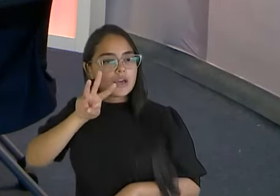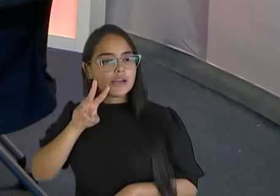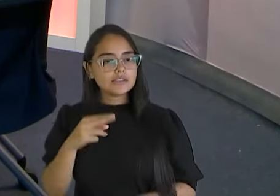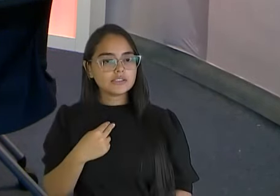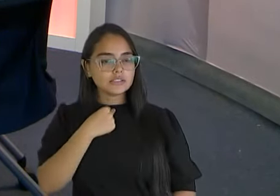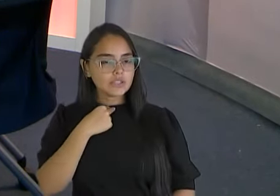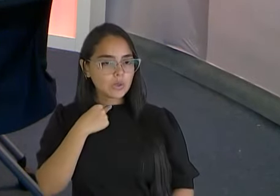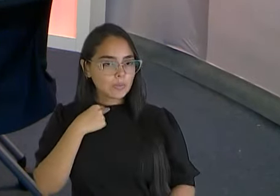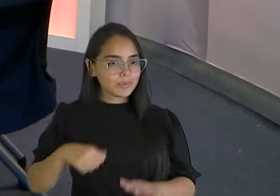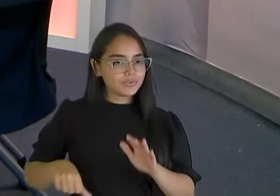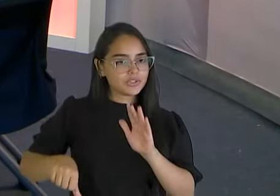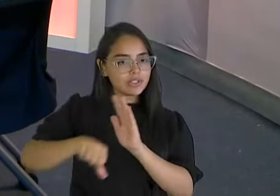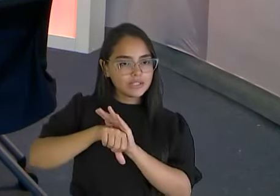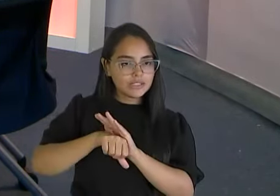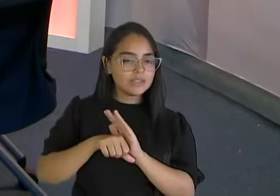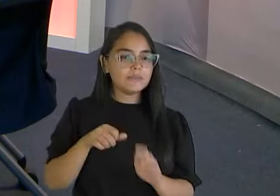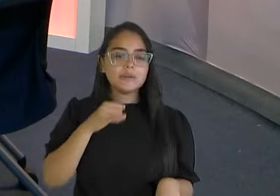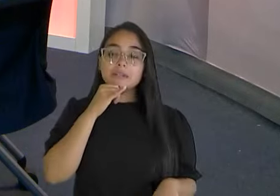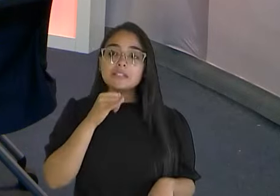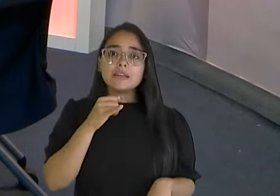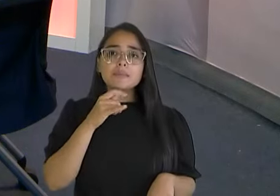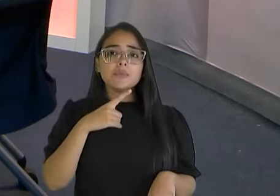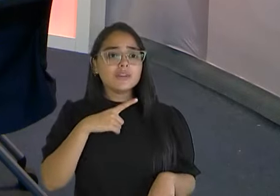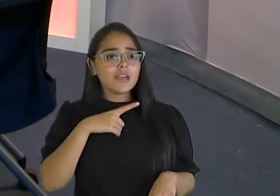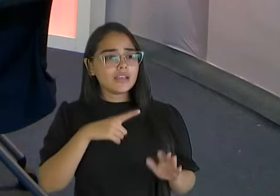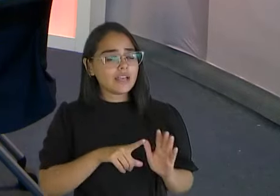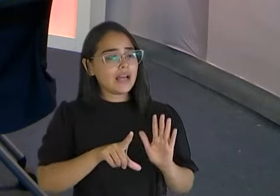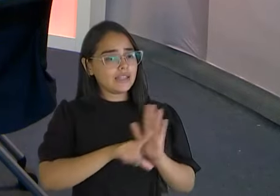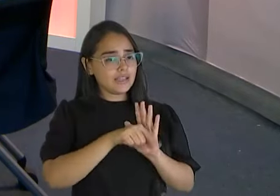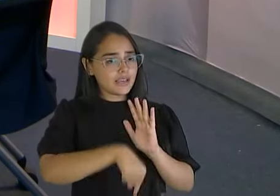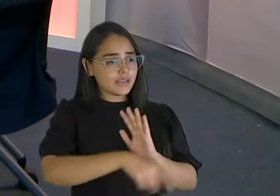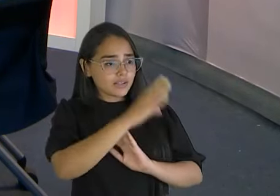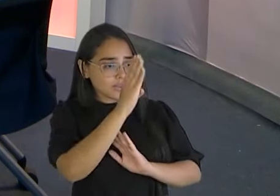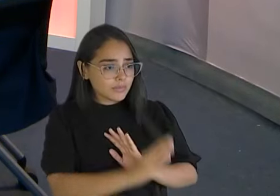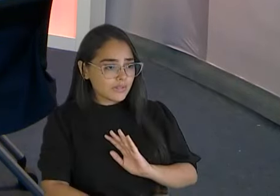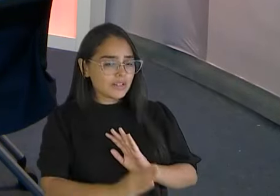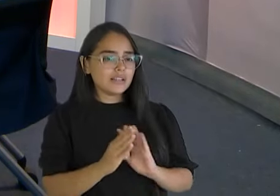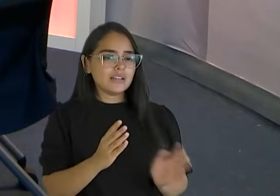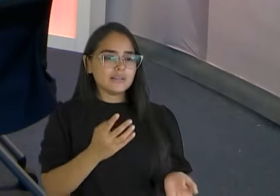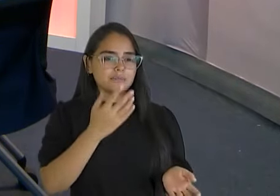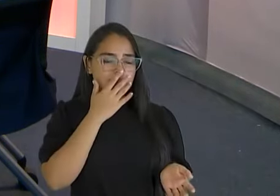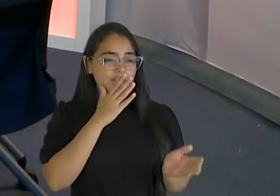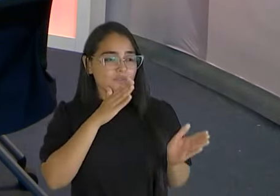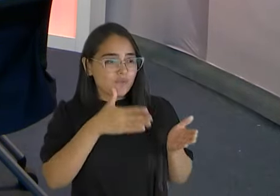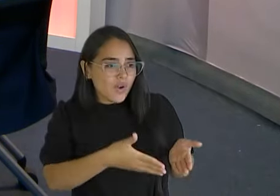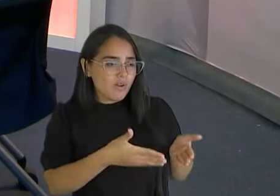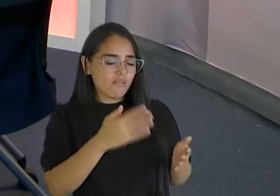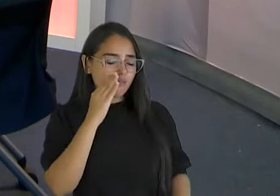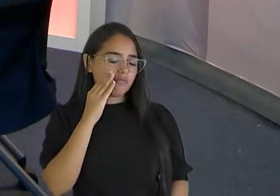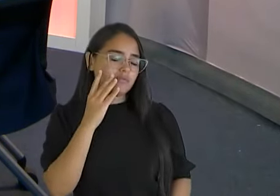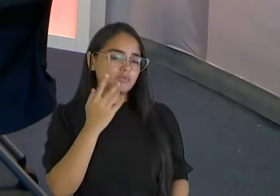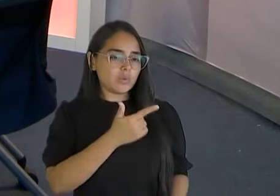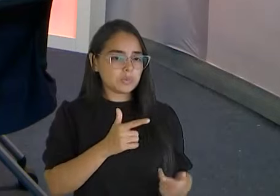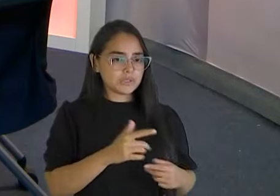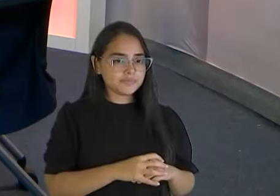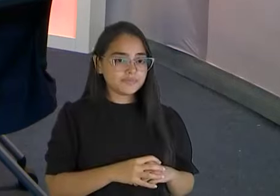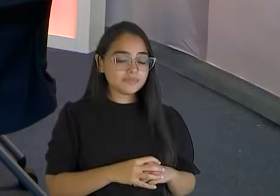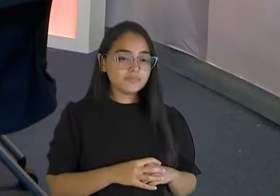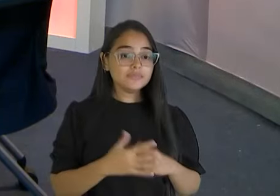ser penalizadas, mesmo com essa lei aqui no Brasil, ainda muito branda. Sim, pronto, perfeito.